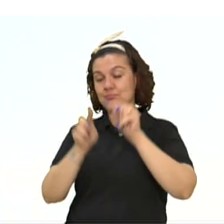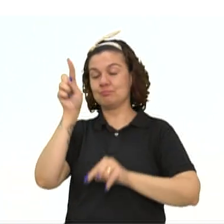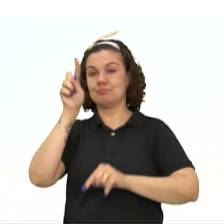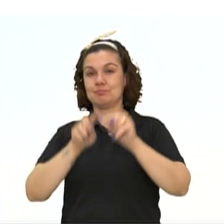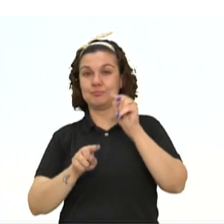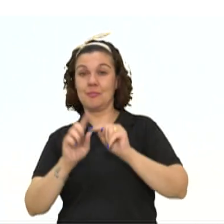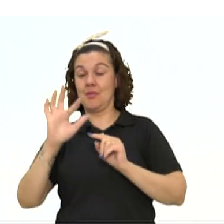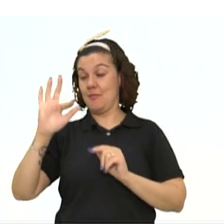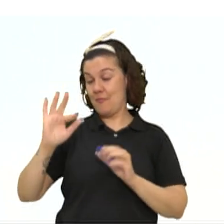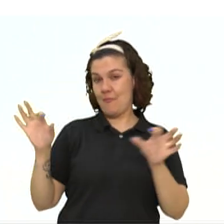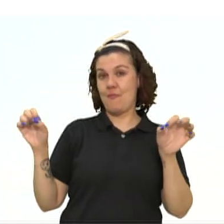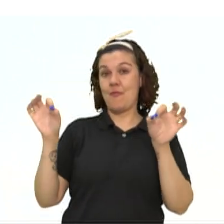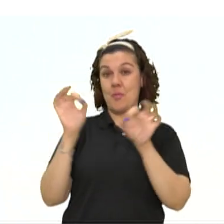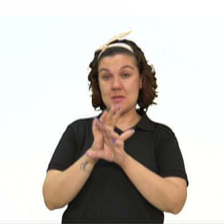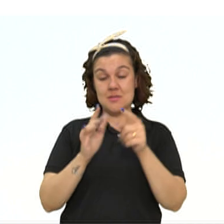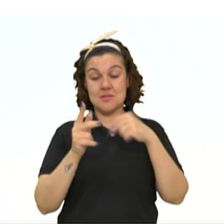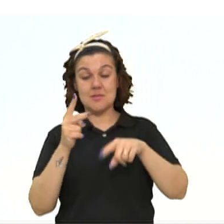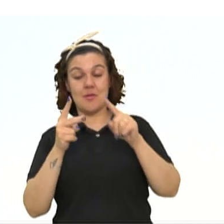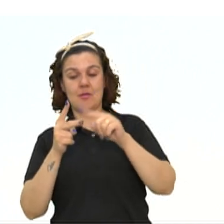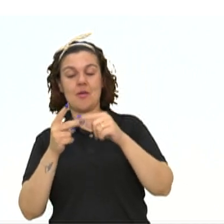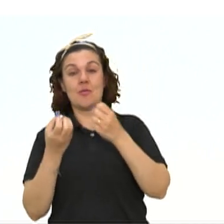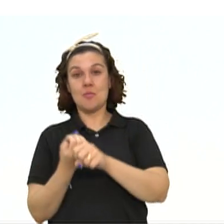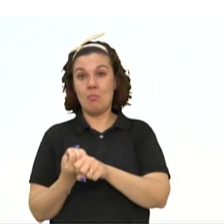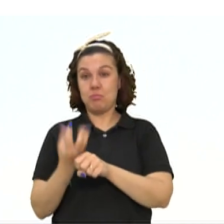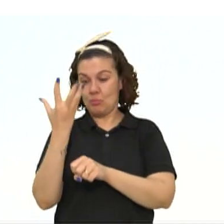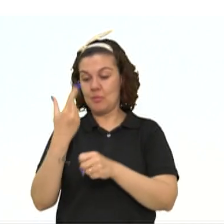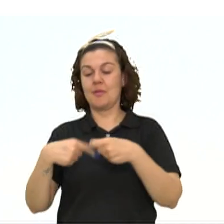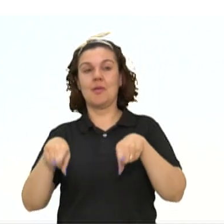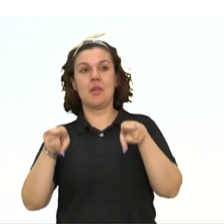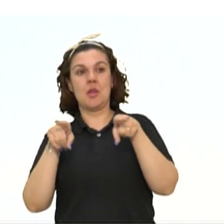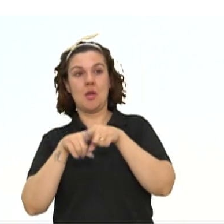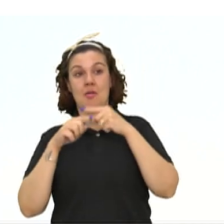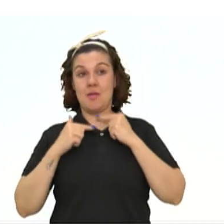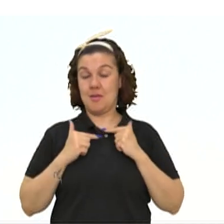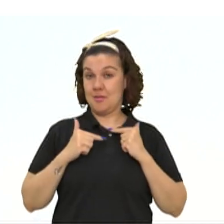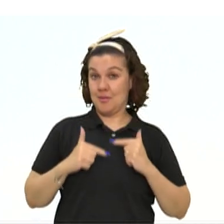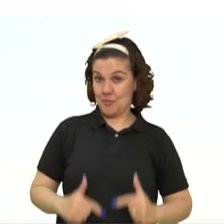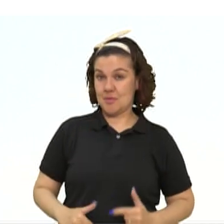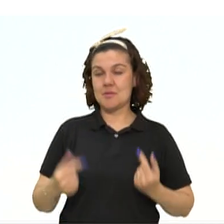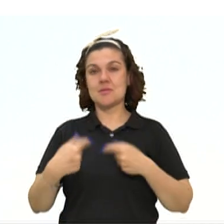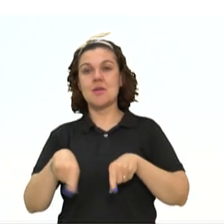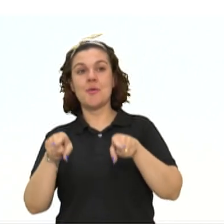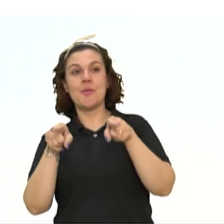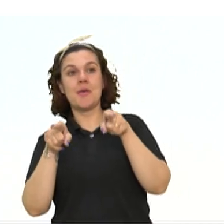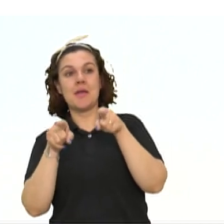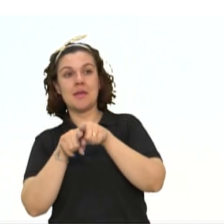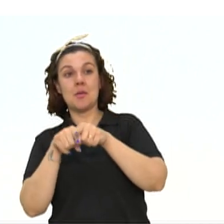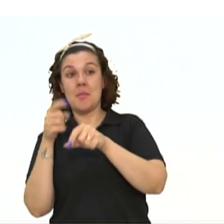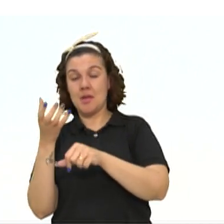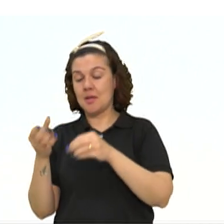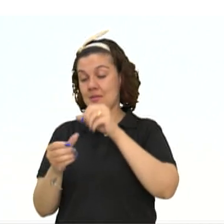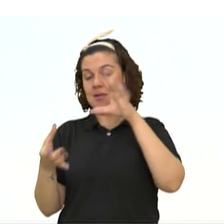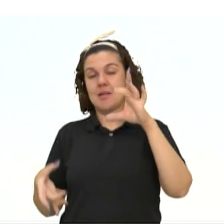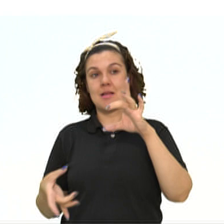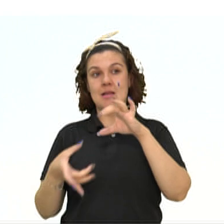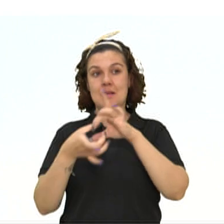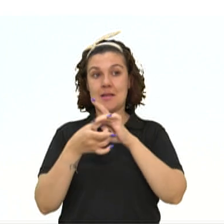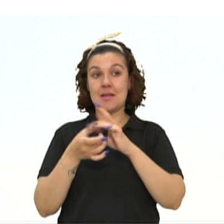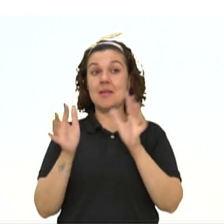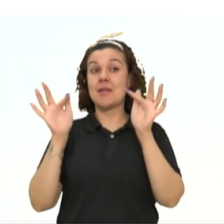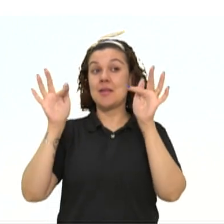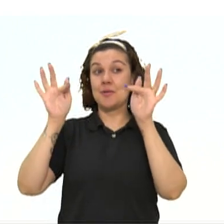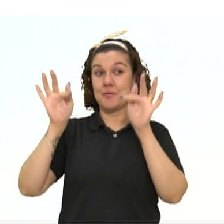de formação, sobre entalpia de combustão, falamos sobre entalpia de neutralização, entalpia de